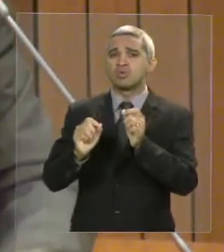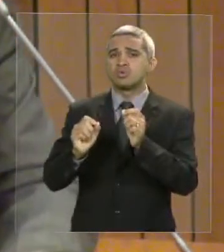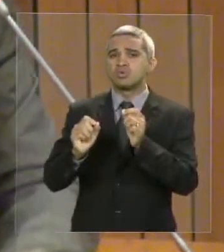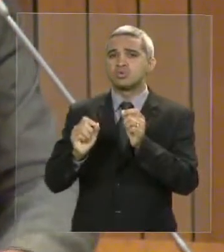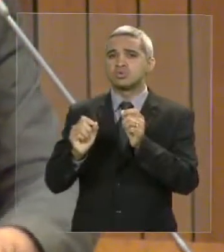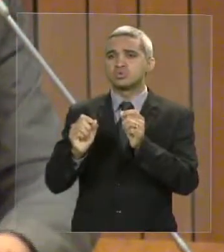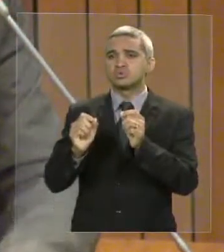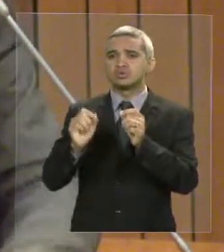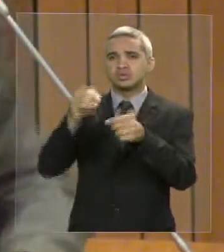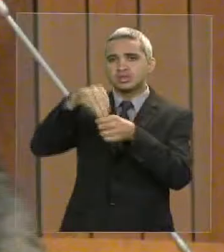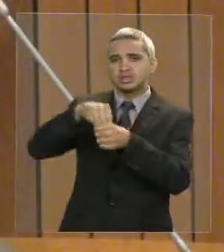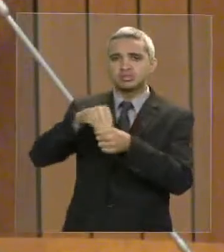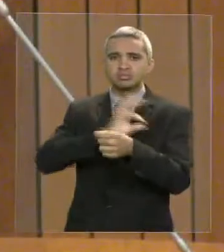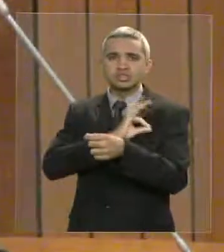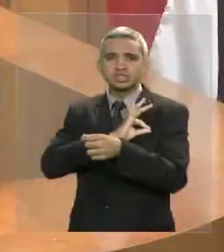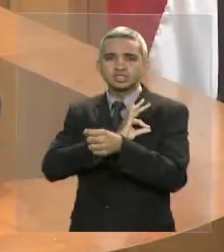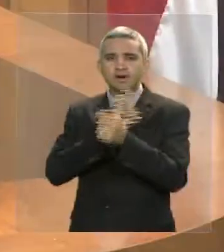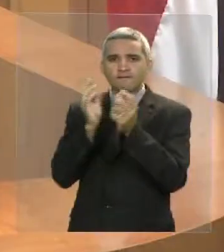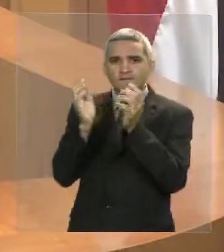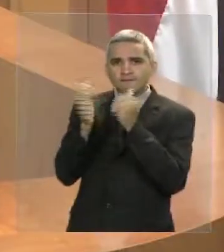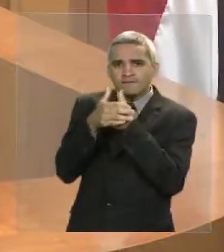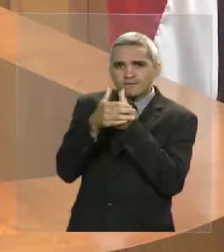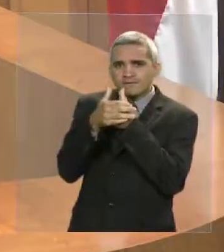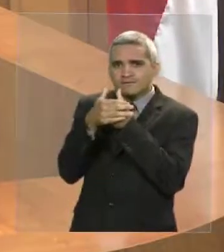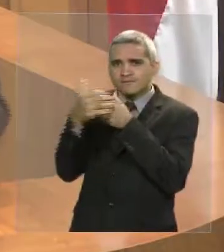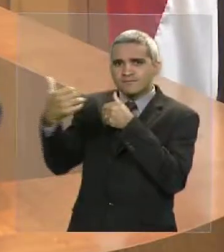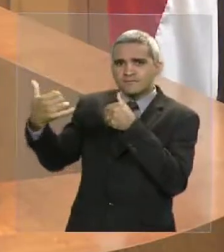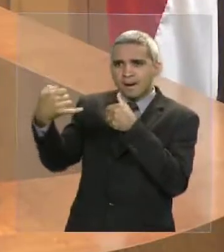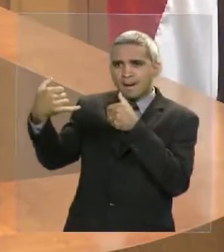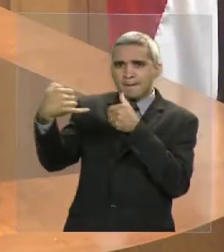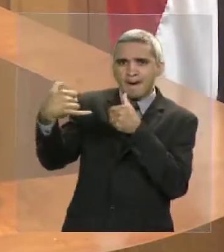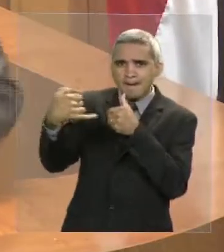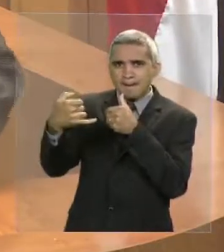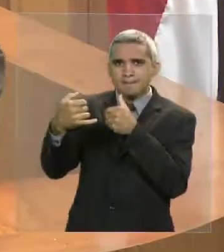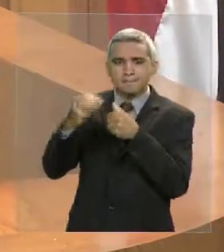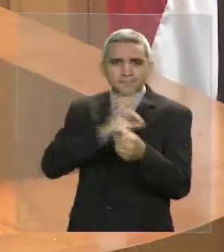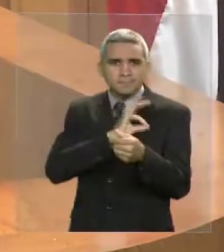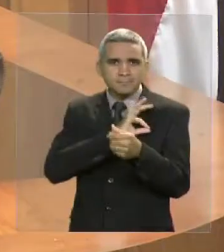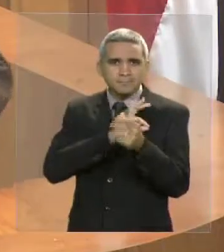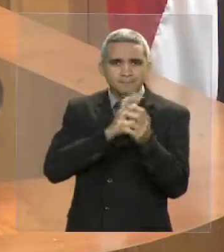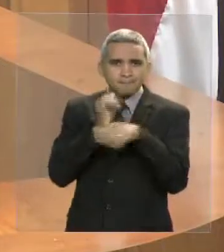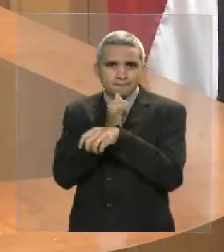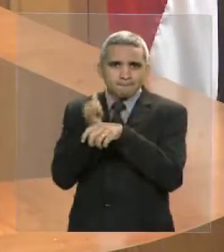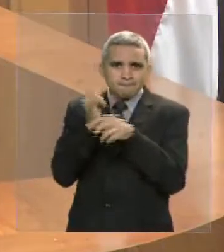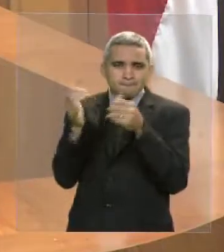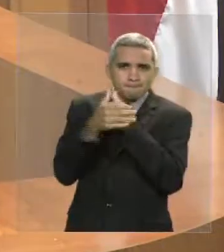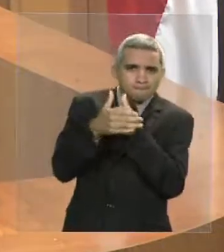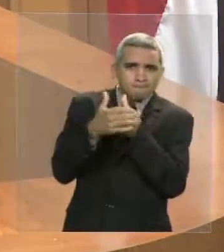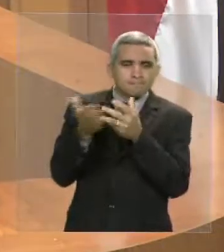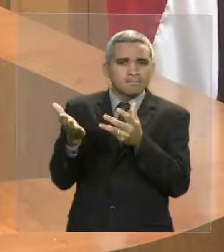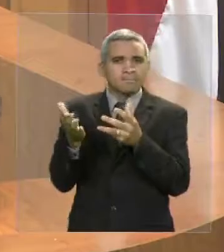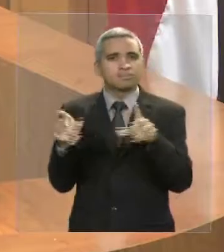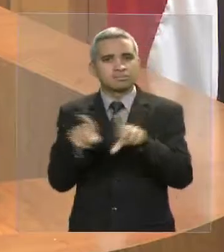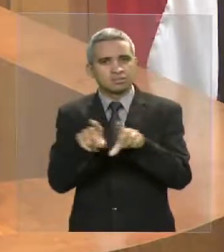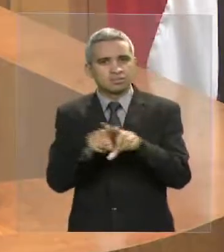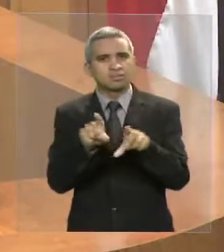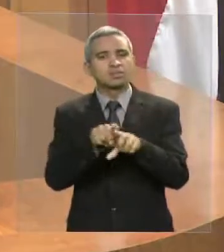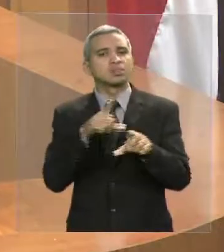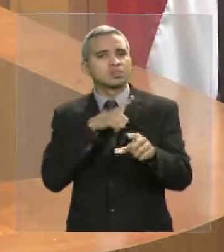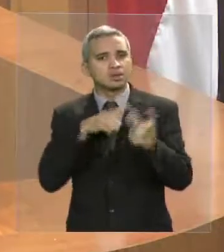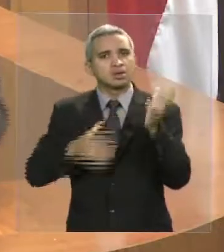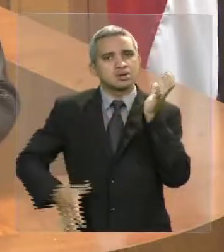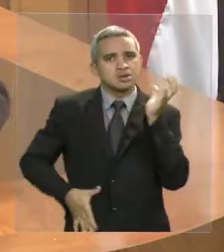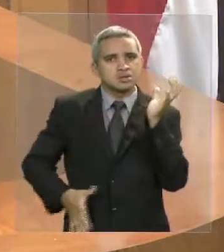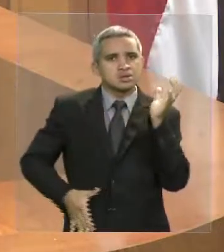no quartel, na delegacia, não permitindo que eles saíssem. Uma equipe se dirigiu enfrentando a polícia, deixando